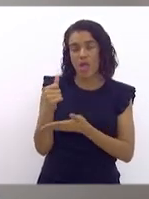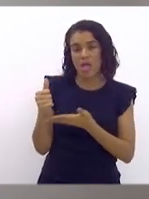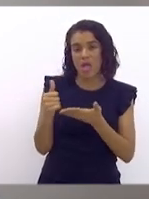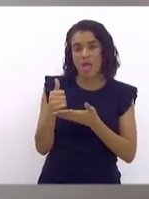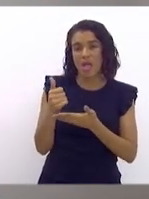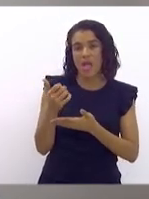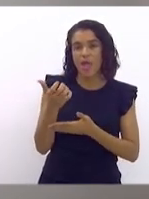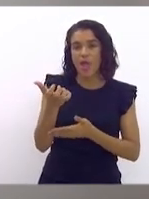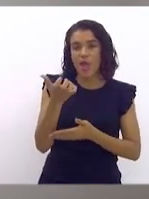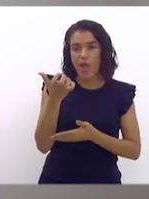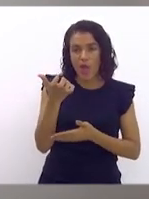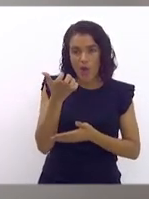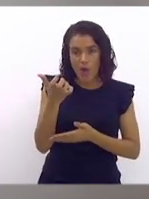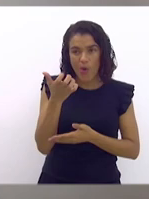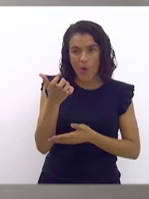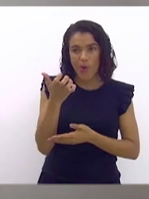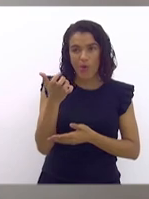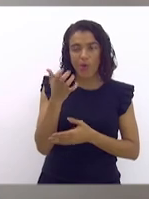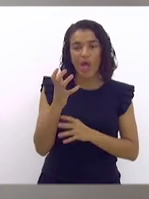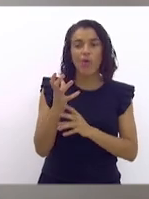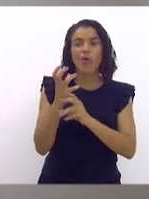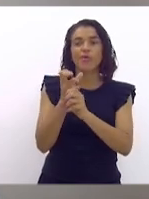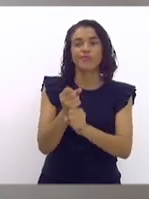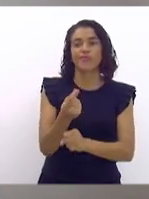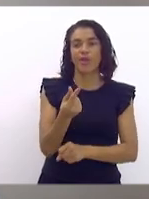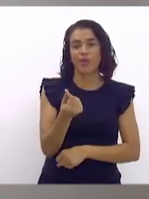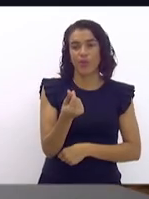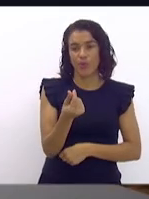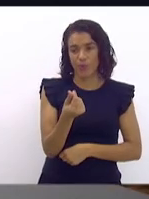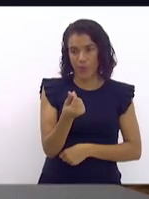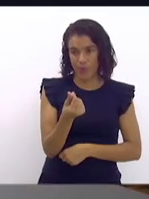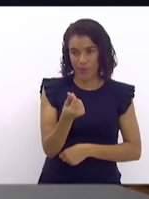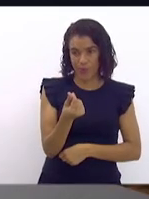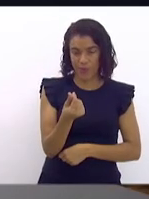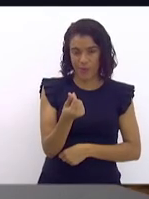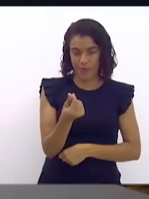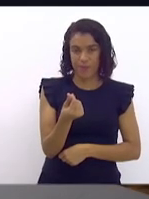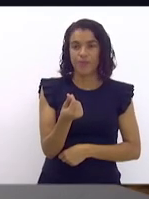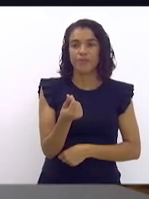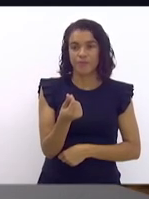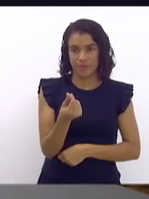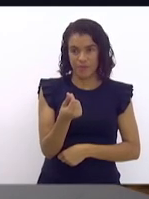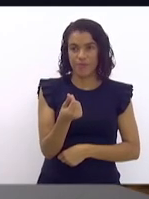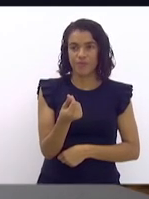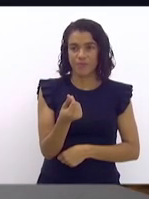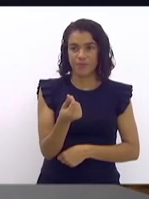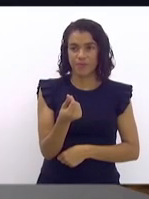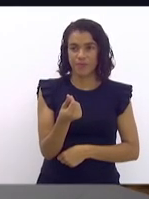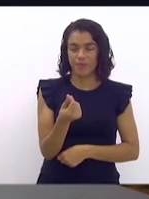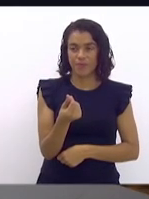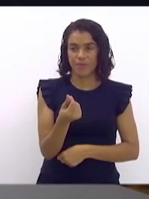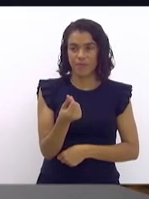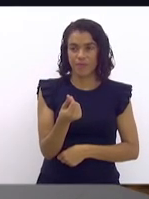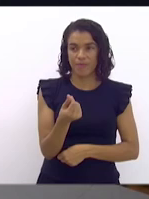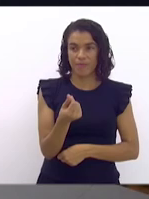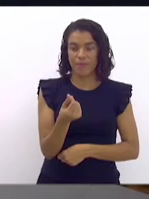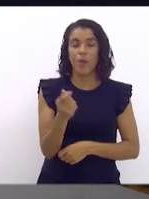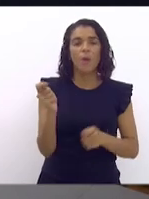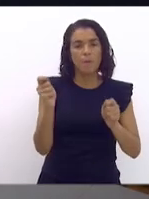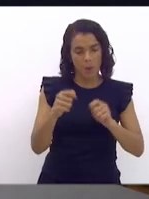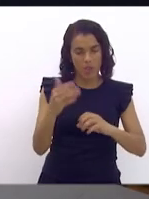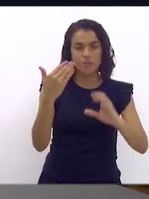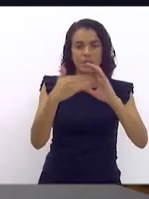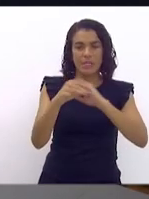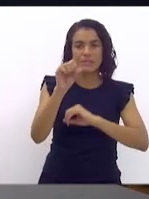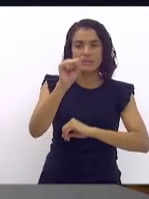pouco mais, sobretudo sobre no quantitativo do valor, porque a Certo, posso orientação. mandar sim. Oi? Eu posso mandar